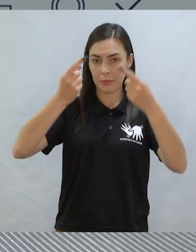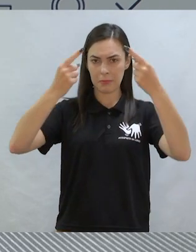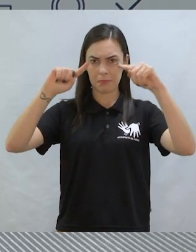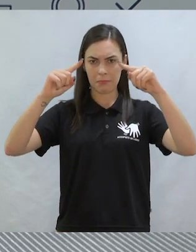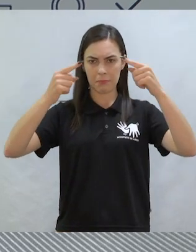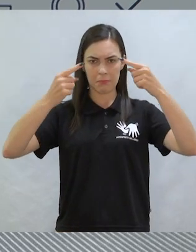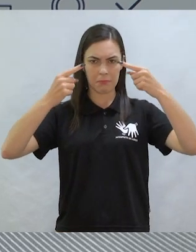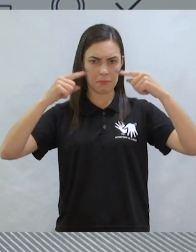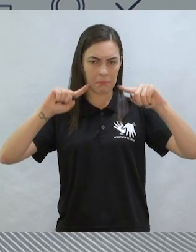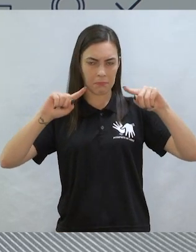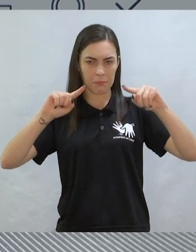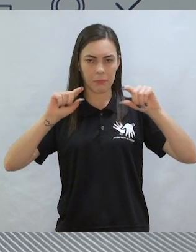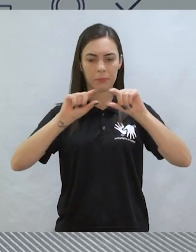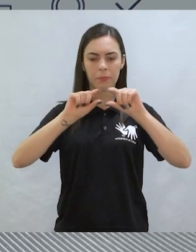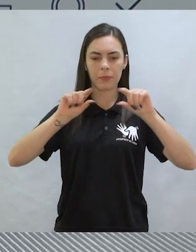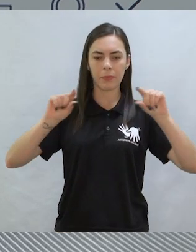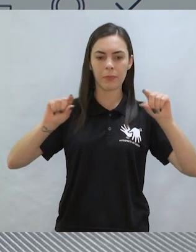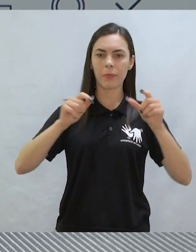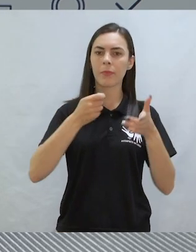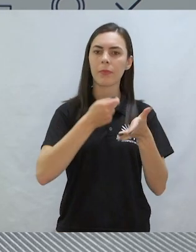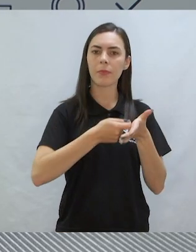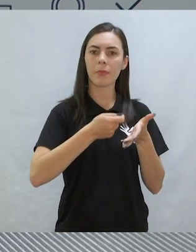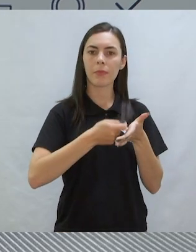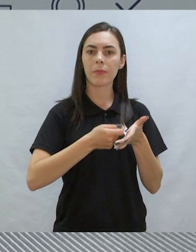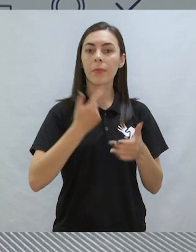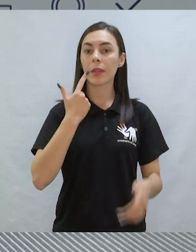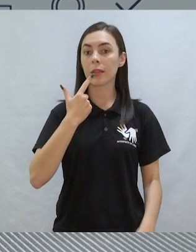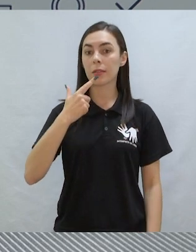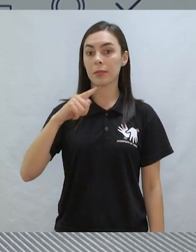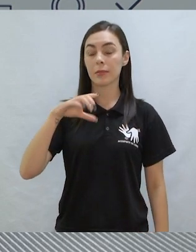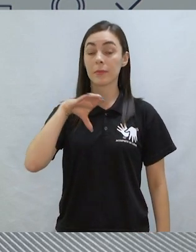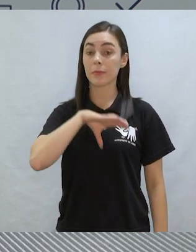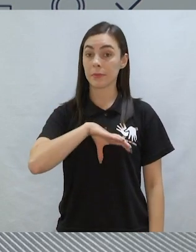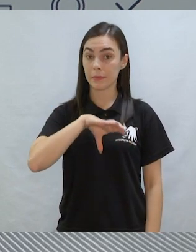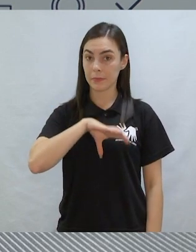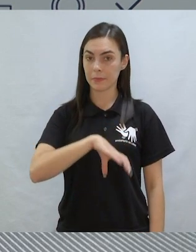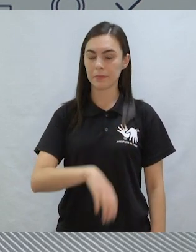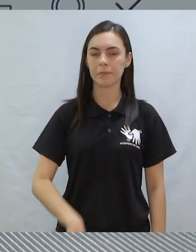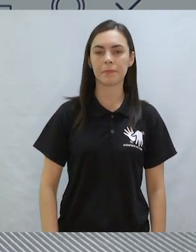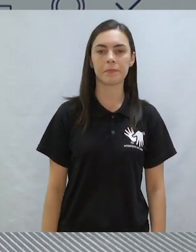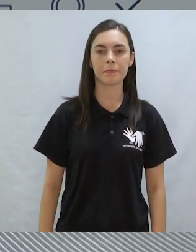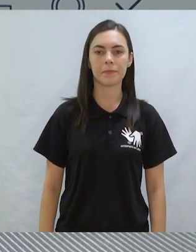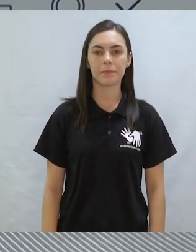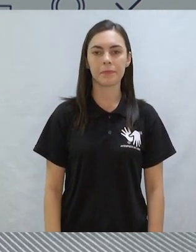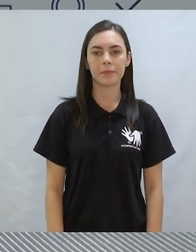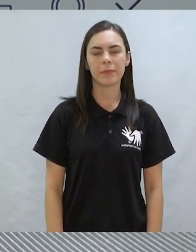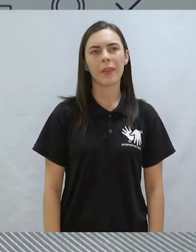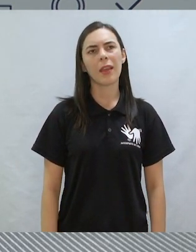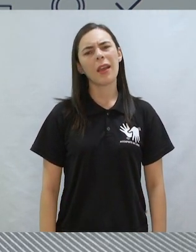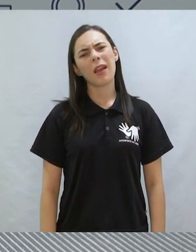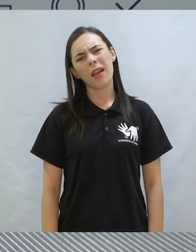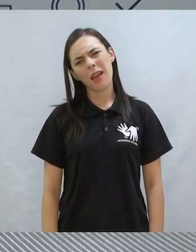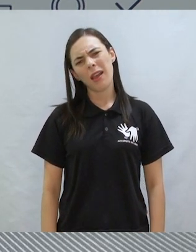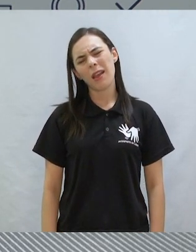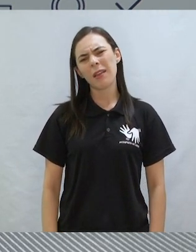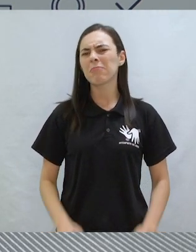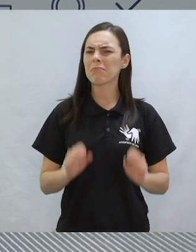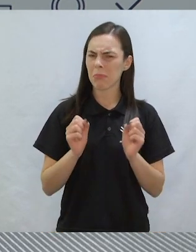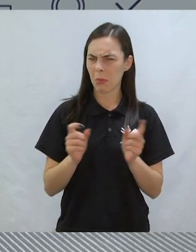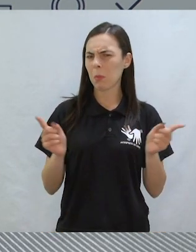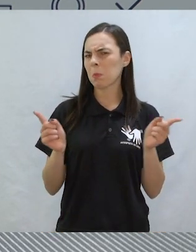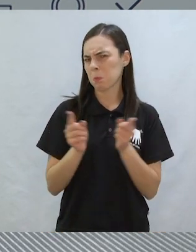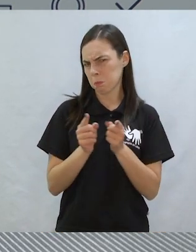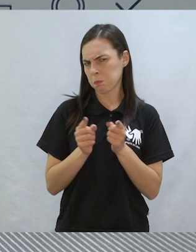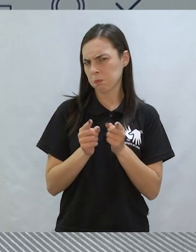ok? Pula uma ou duas linhas e você vai escrever lá, língua portuguesa. Ah, mas